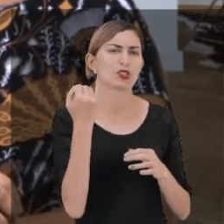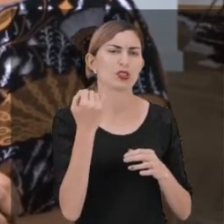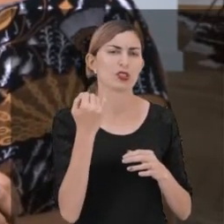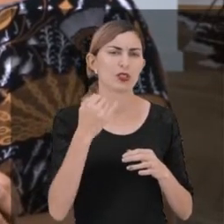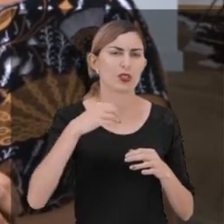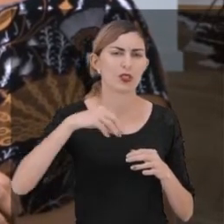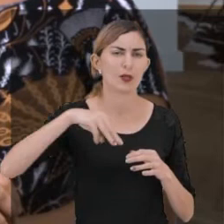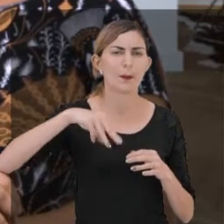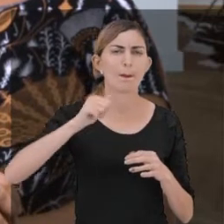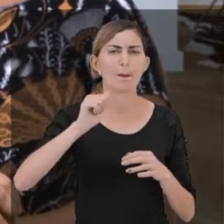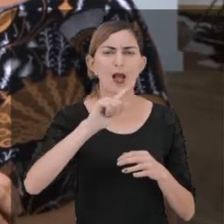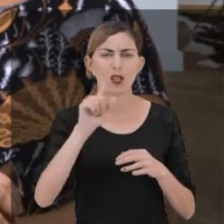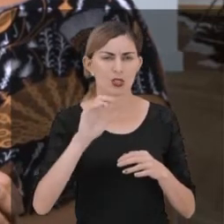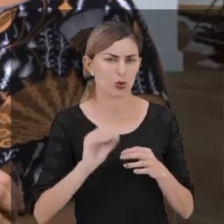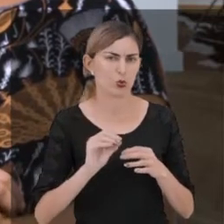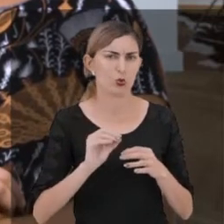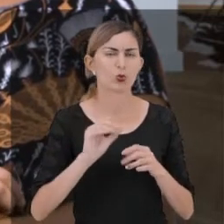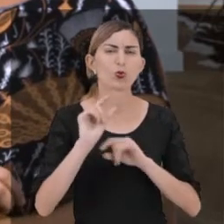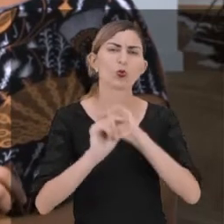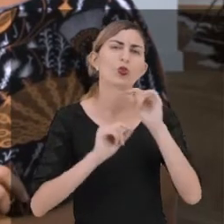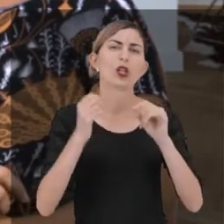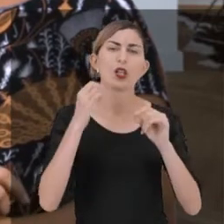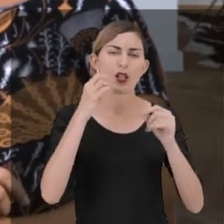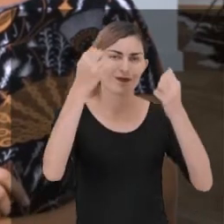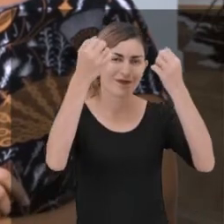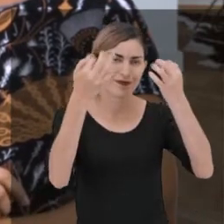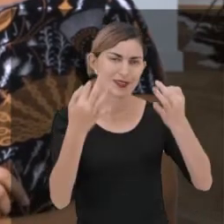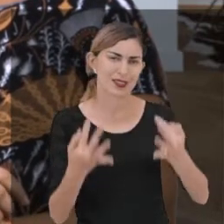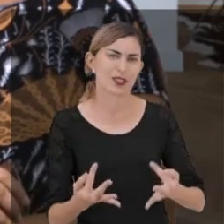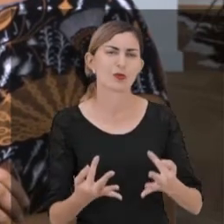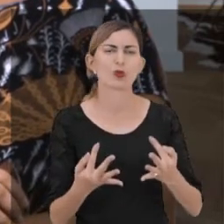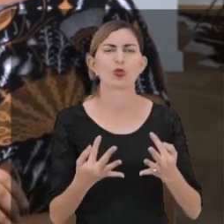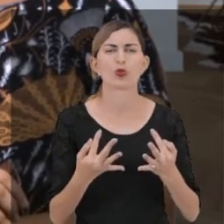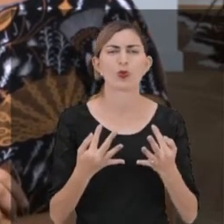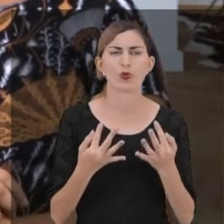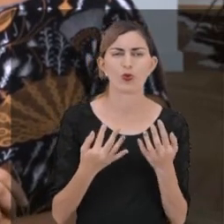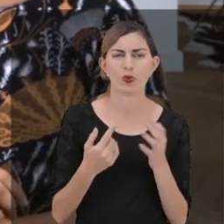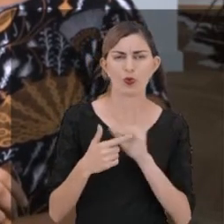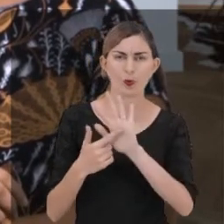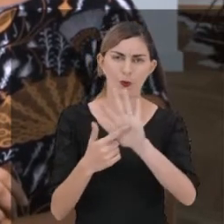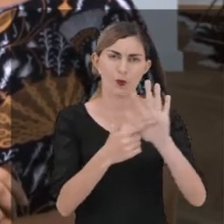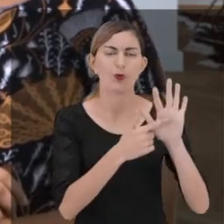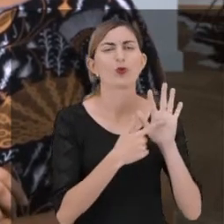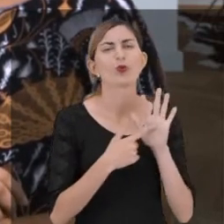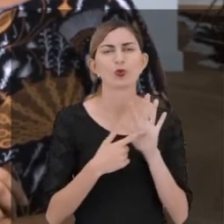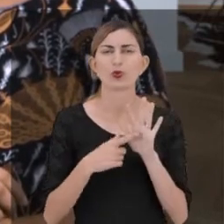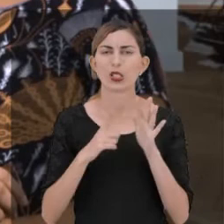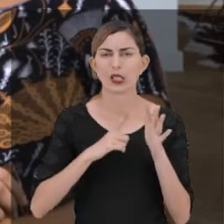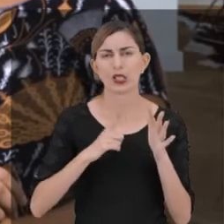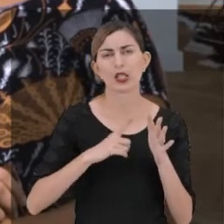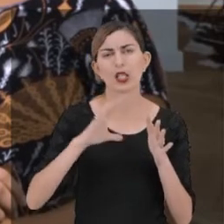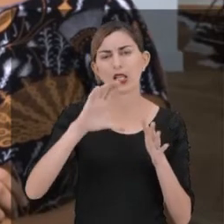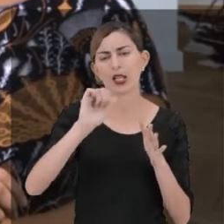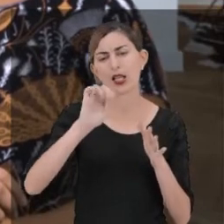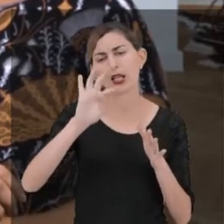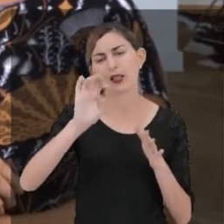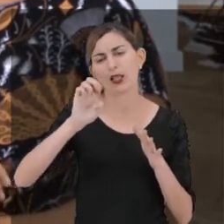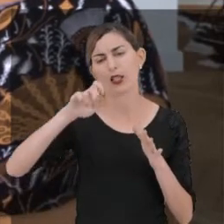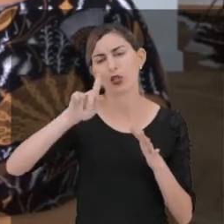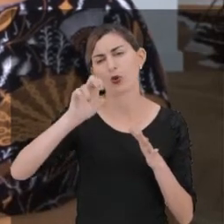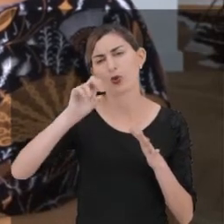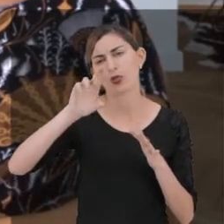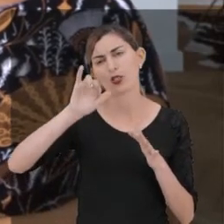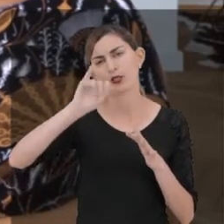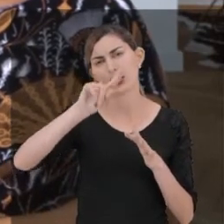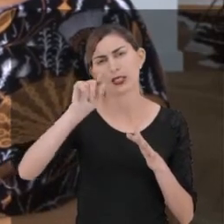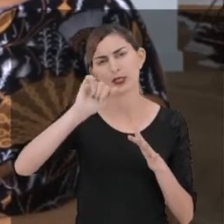Então, Maslow, ele categorizou, né, ele nos demonstrou que existe uma categorização